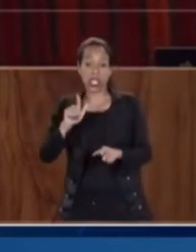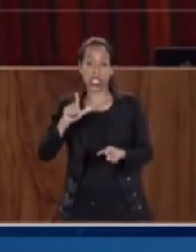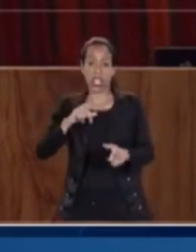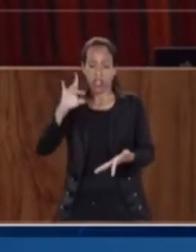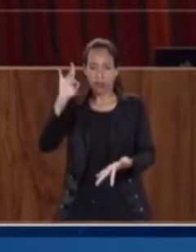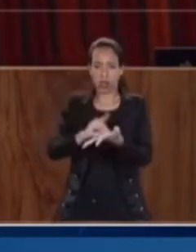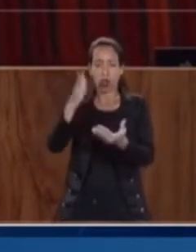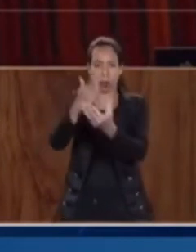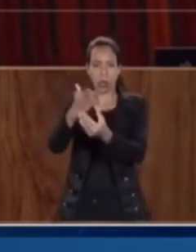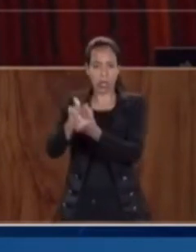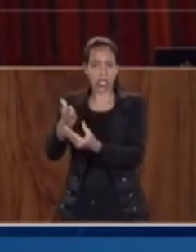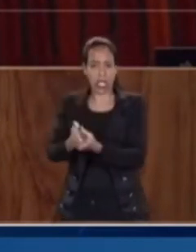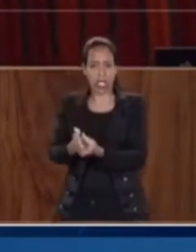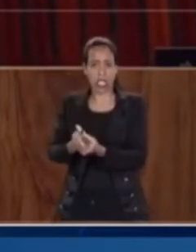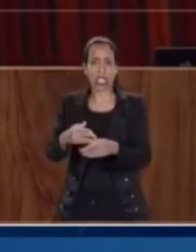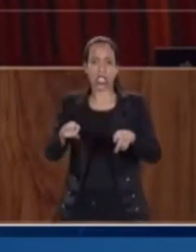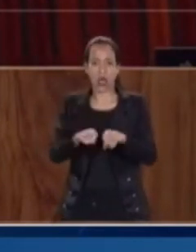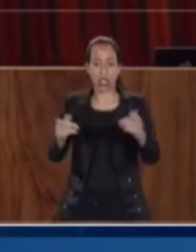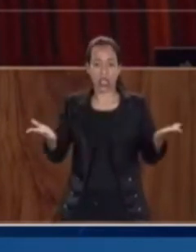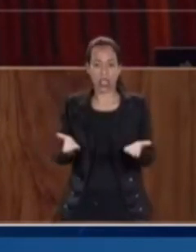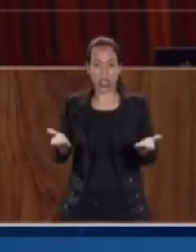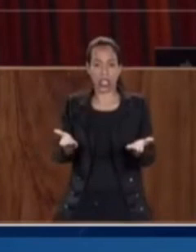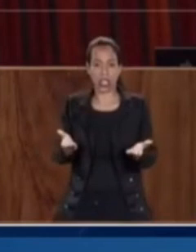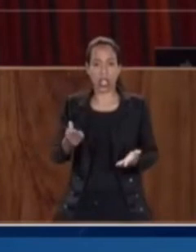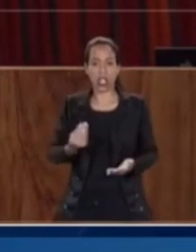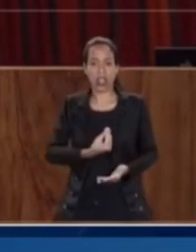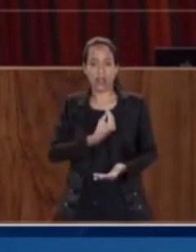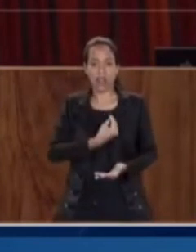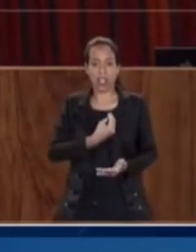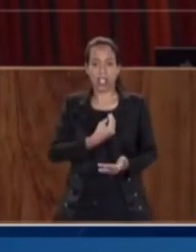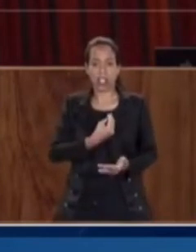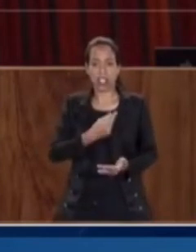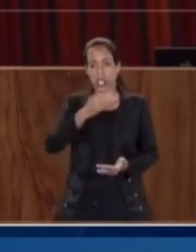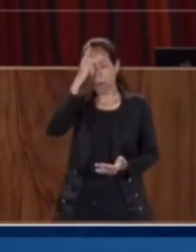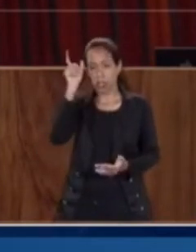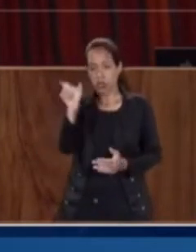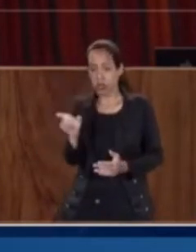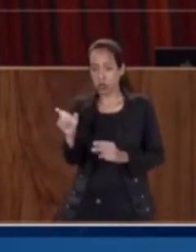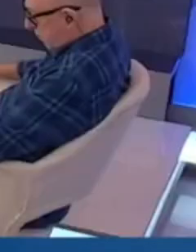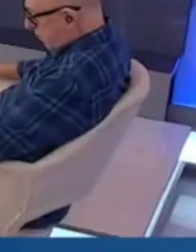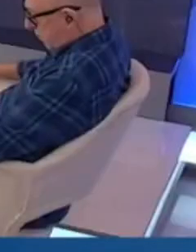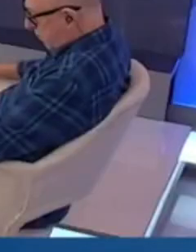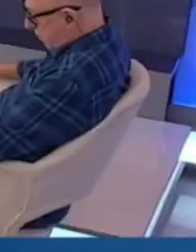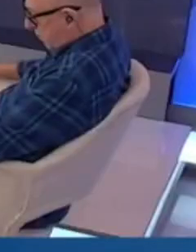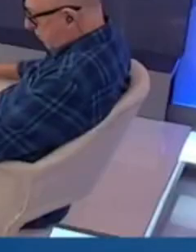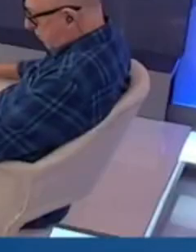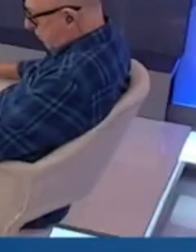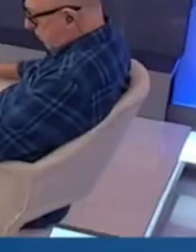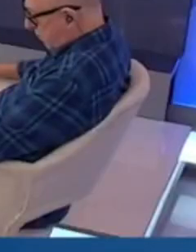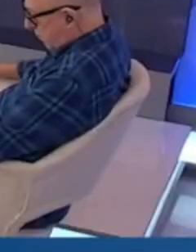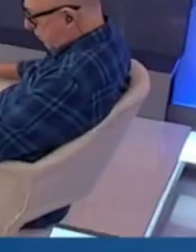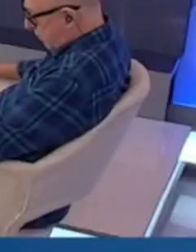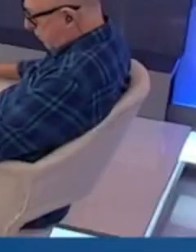ministro, mesmo nomeado por ele, se expor a uma decisão monocrática. E a decisão monocrática, evidentemente,